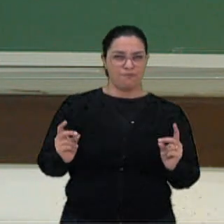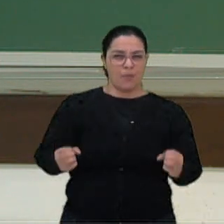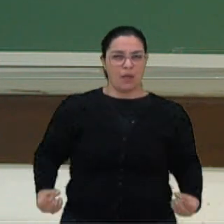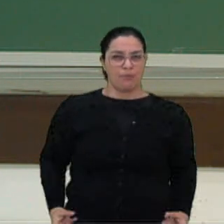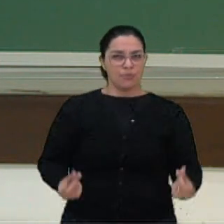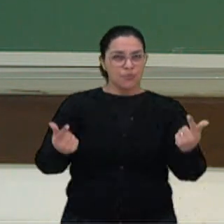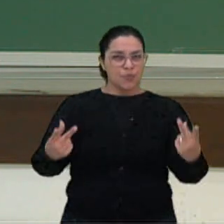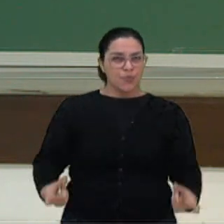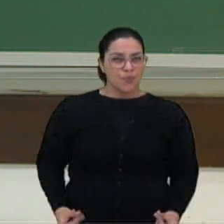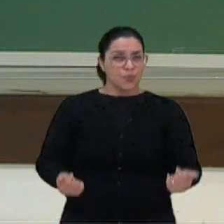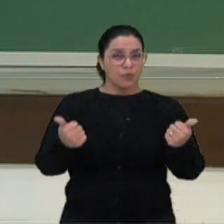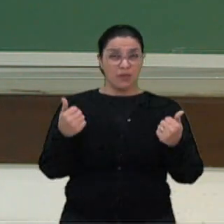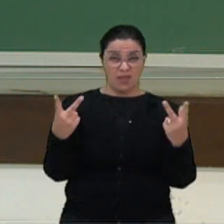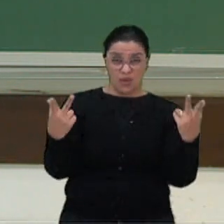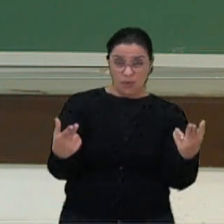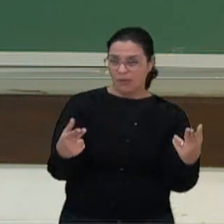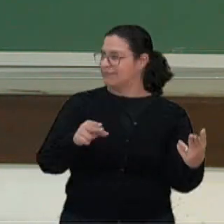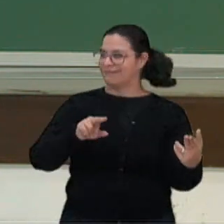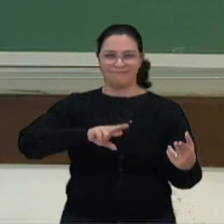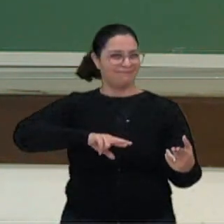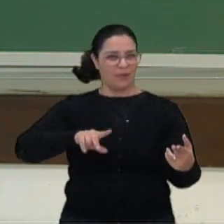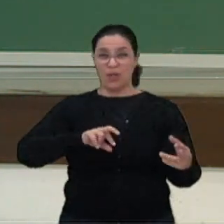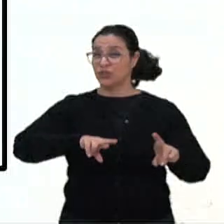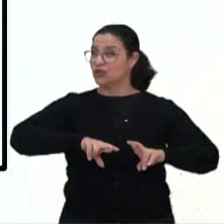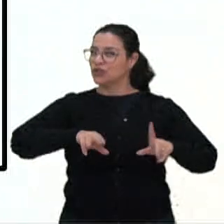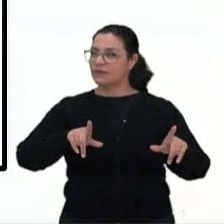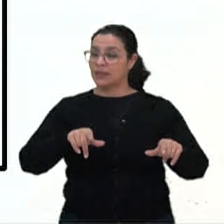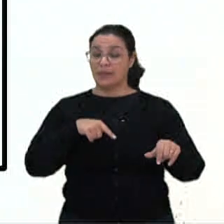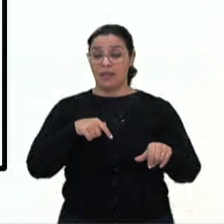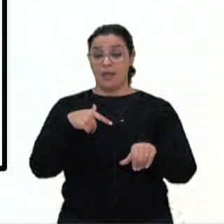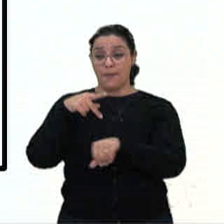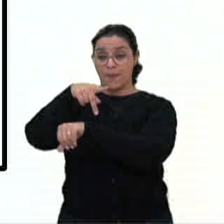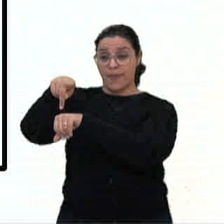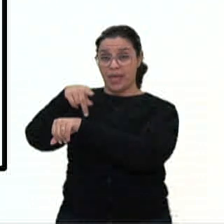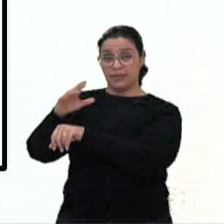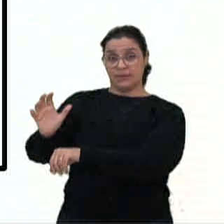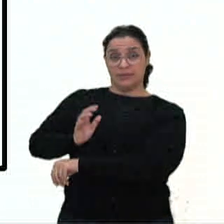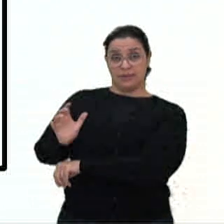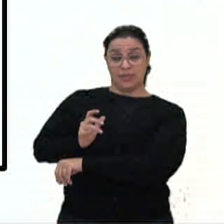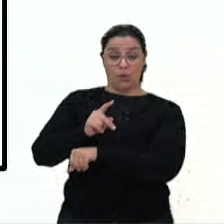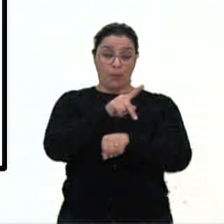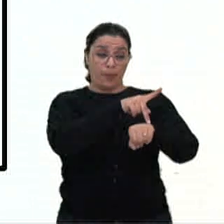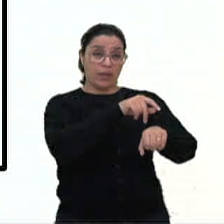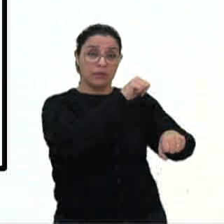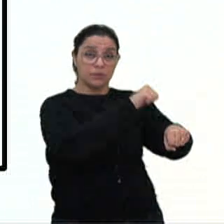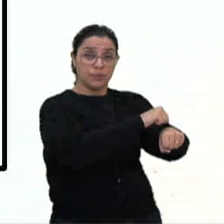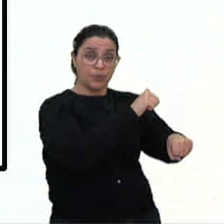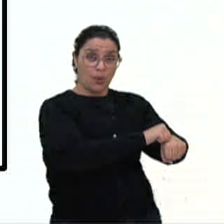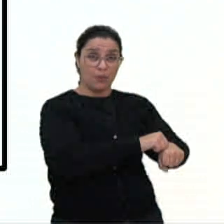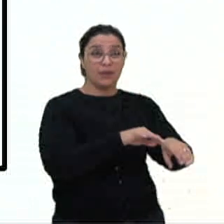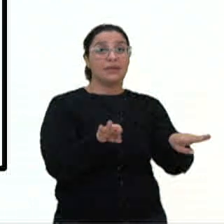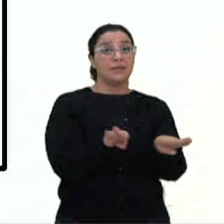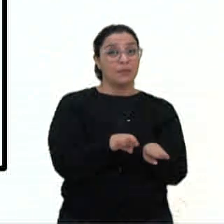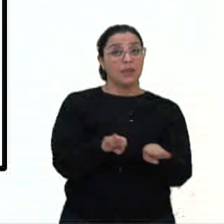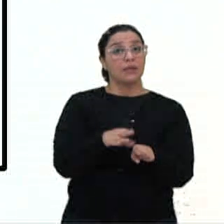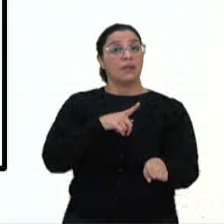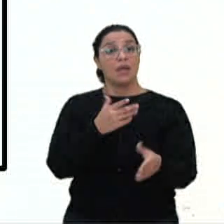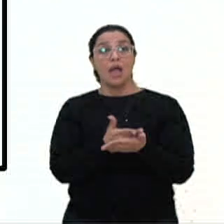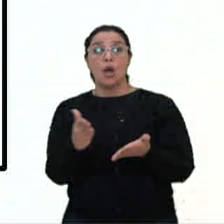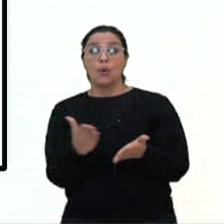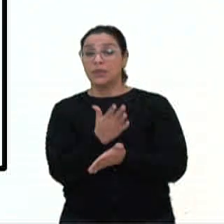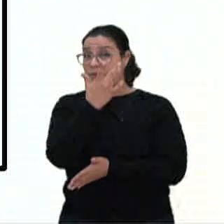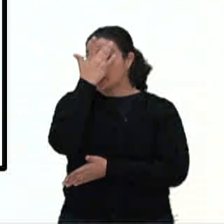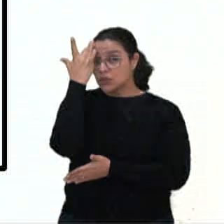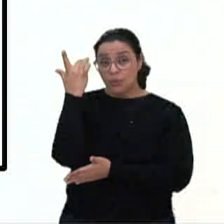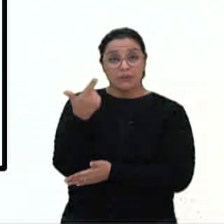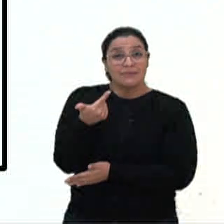verdade, não. Nós temos diferenças entre países ricos e países pobres e nós temos pessoas que